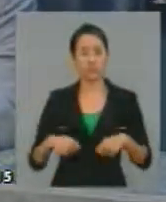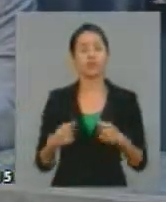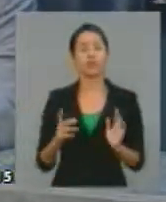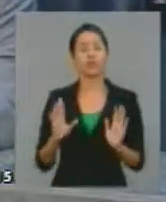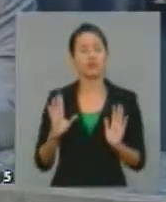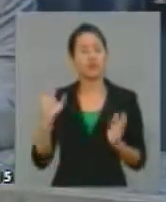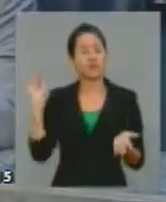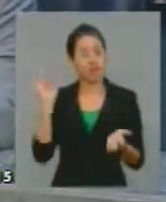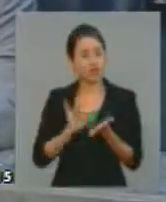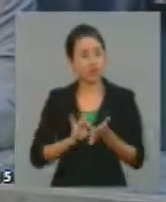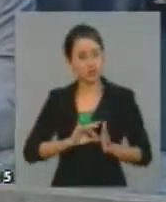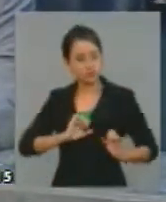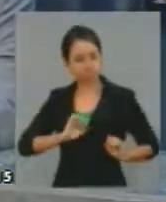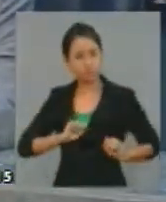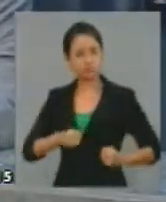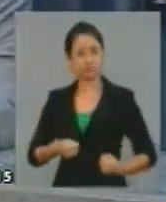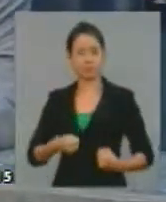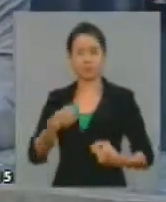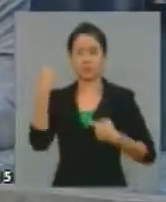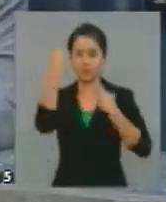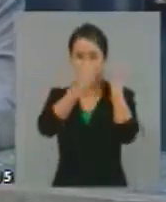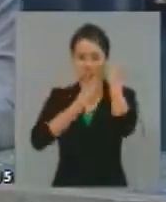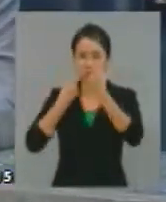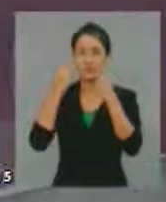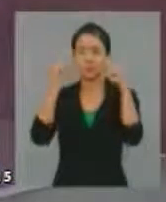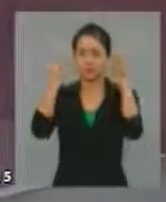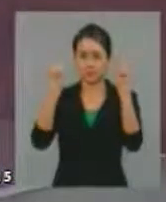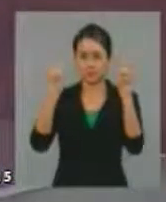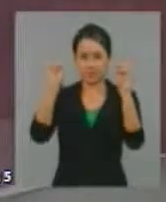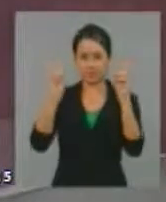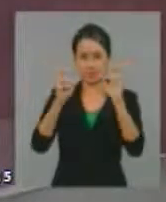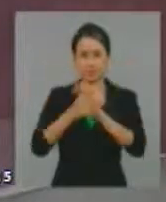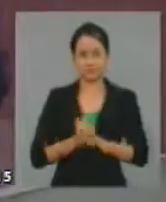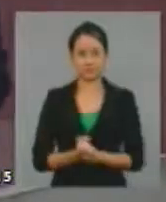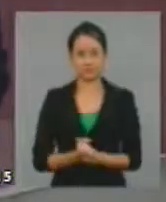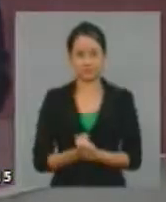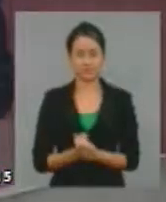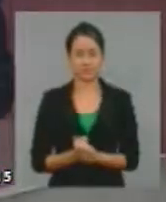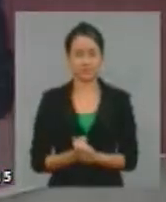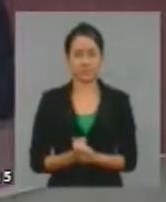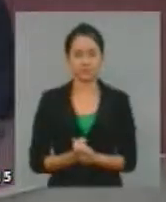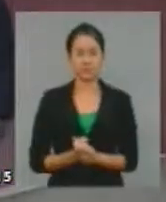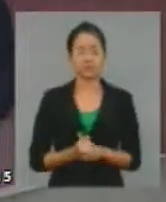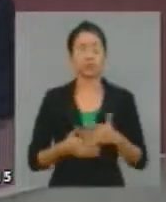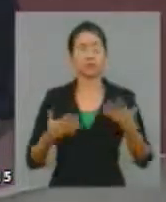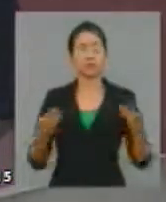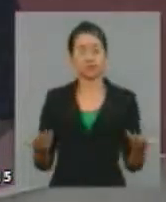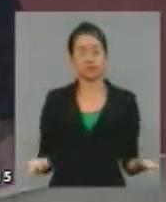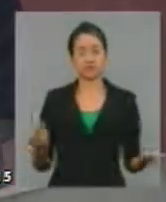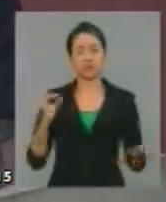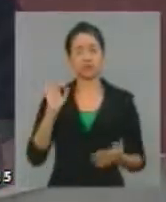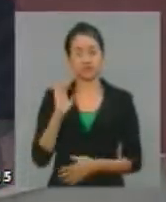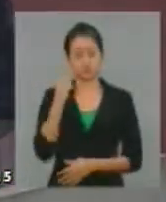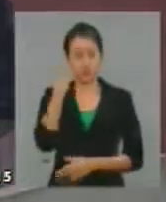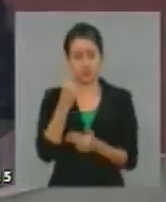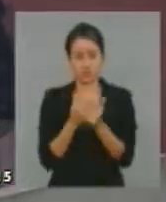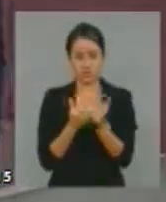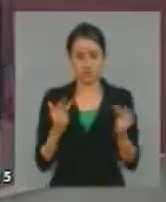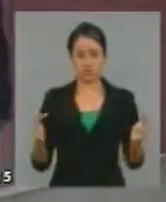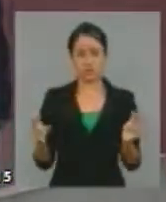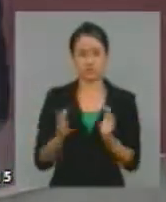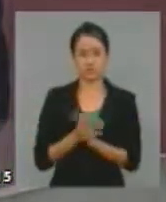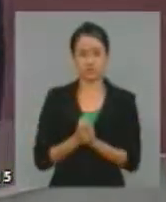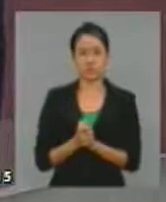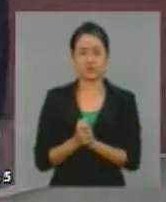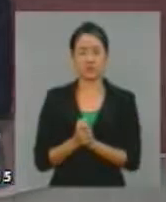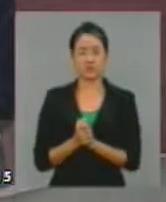nos empenhar nesse assunto que muito nos preocupa. Deputado, eu vou só dar mais um indicador aqui antes de ouvir o deputado Moisés, né, nesses poucos minutos